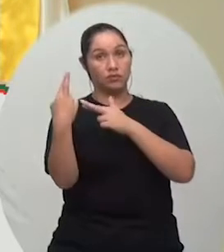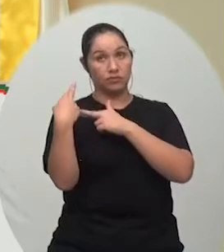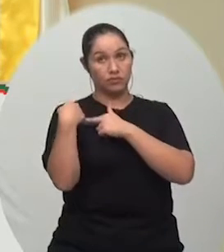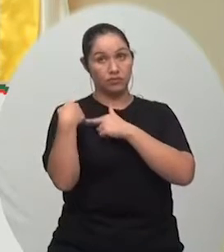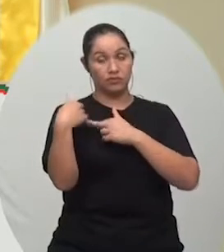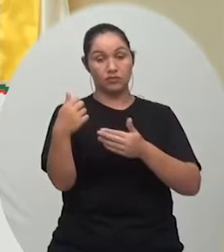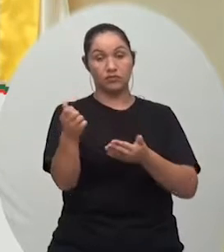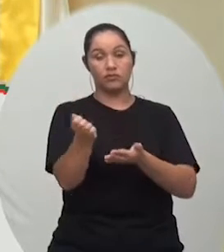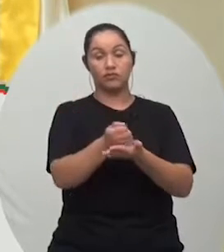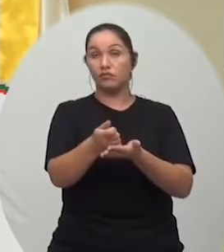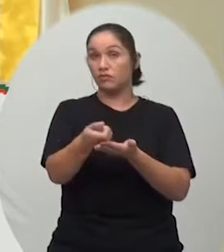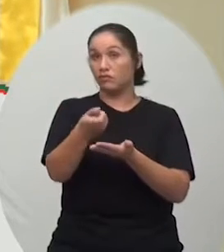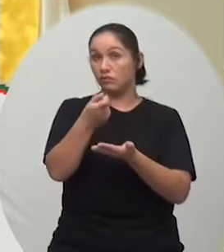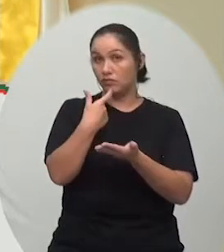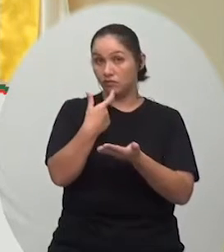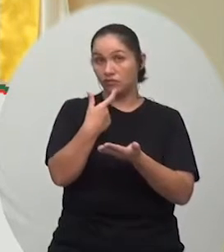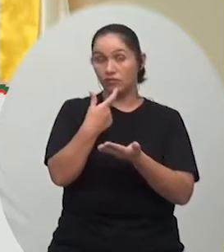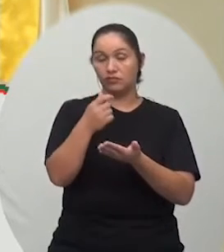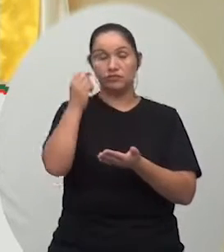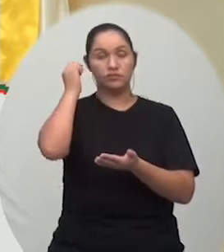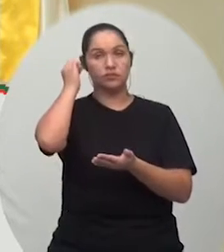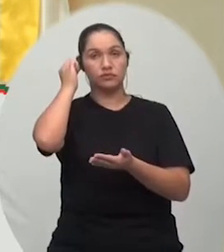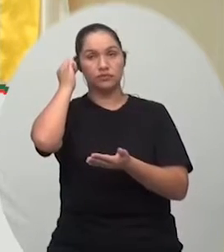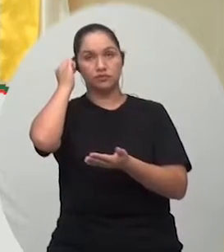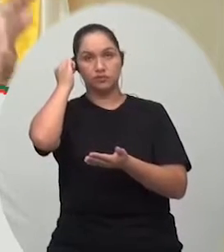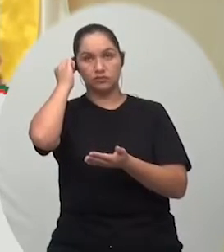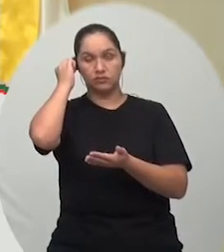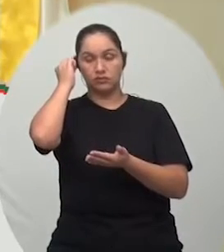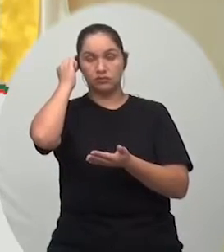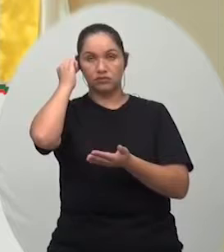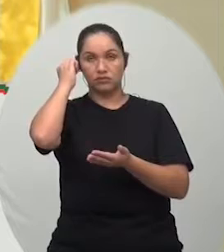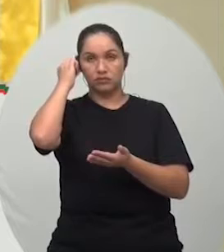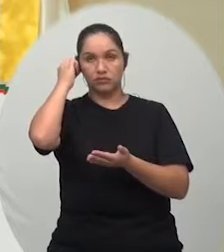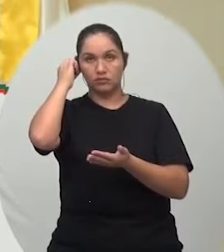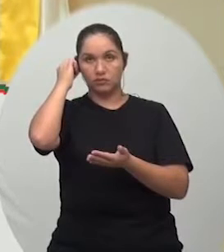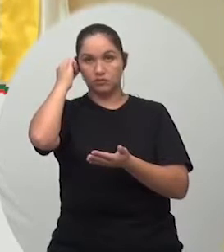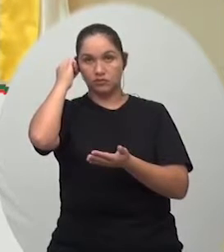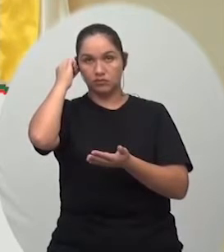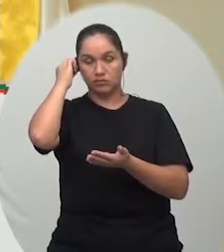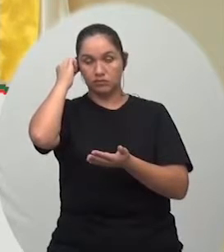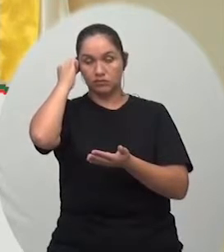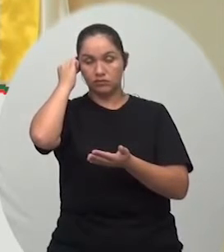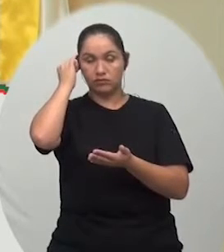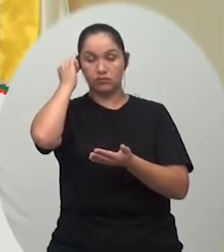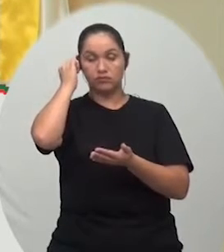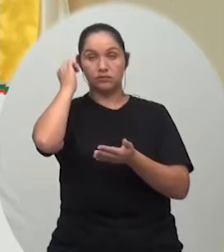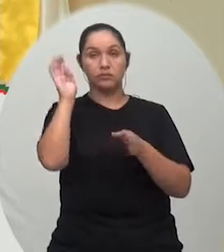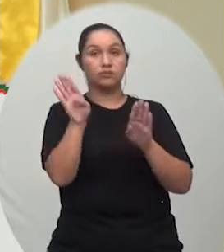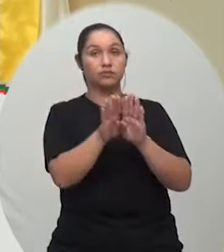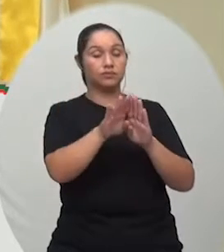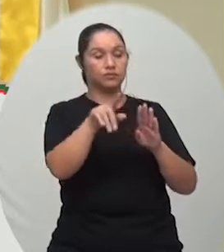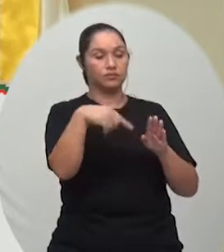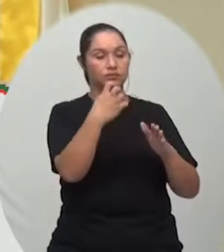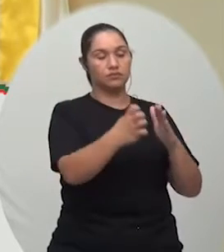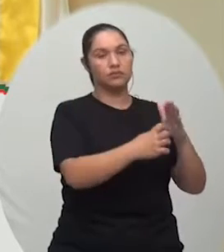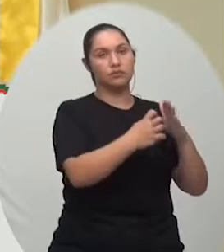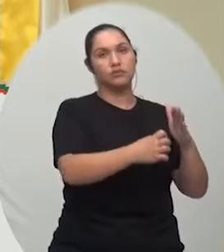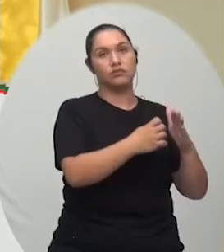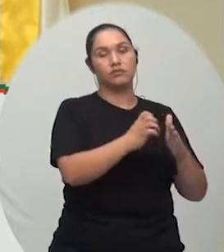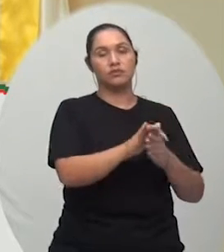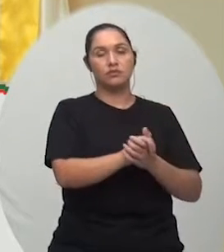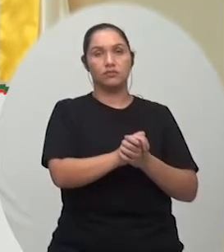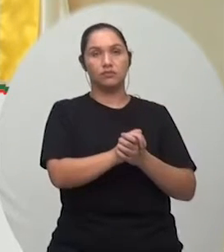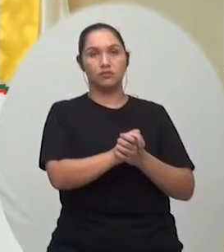animal errante, naquele prazo necessário para a recuperação pós-castração, e outra empresa que vai